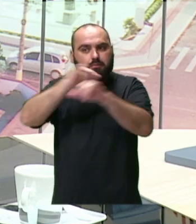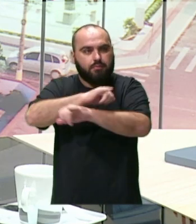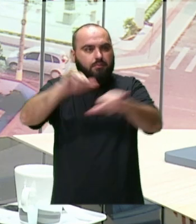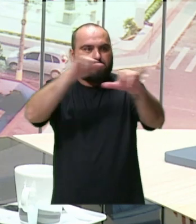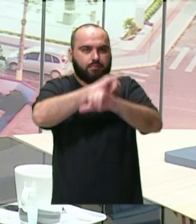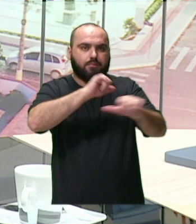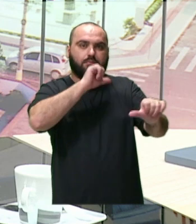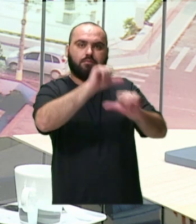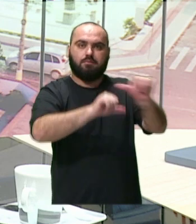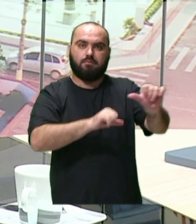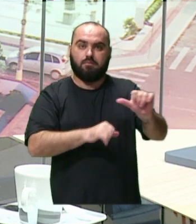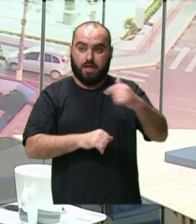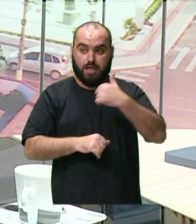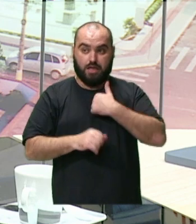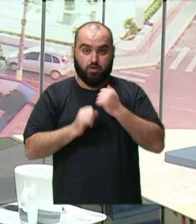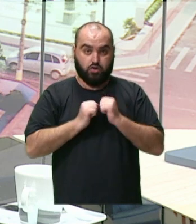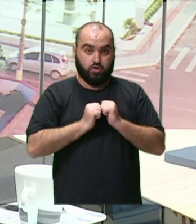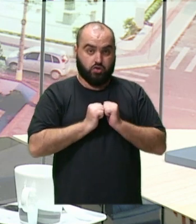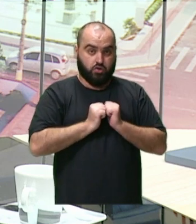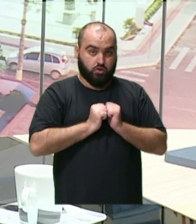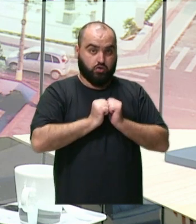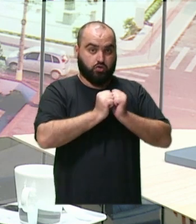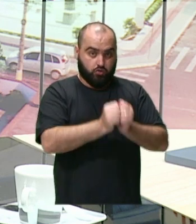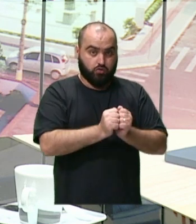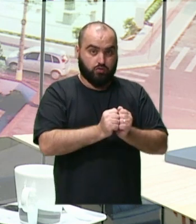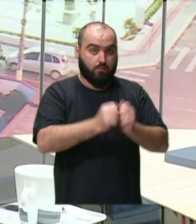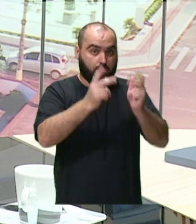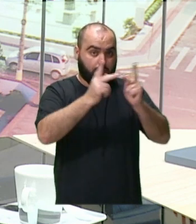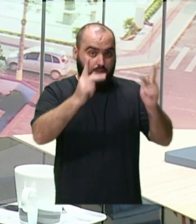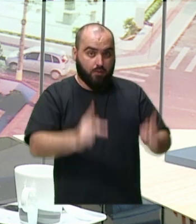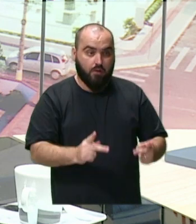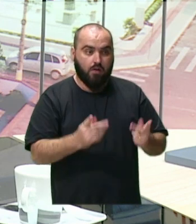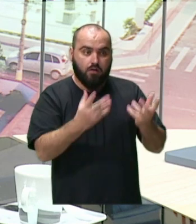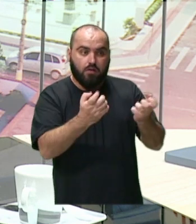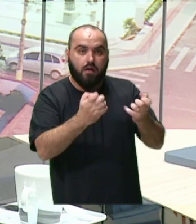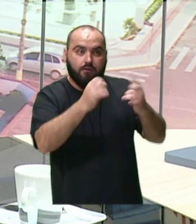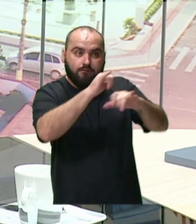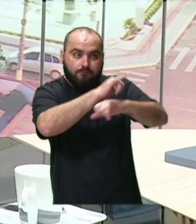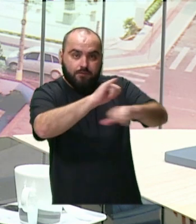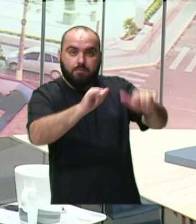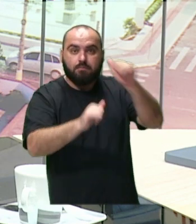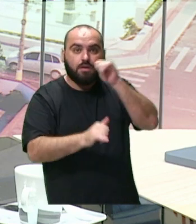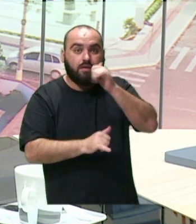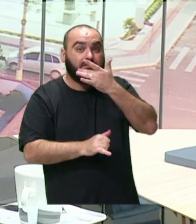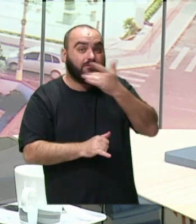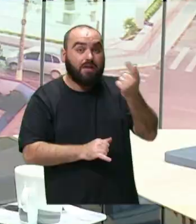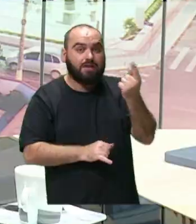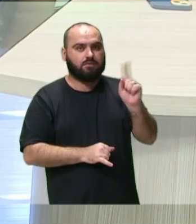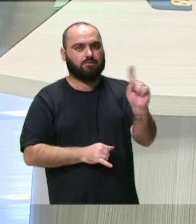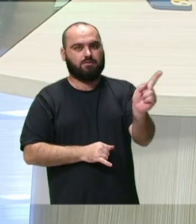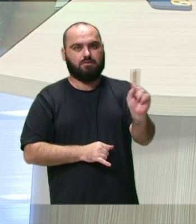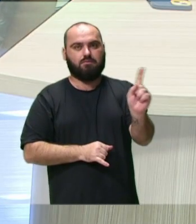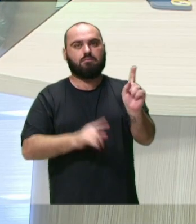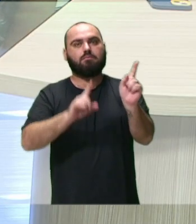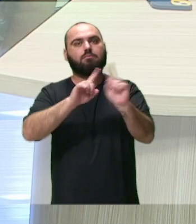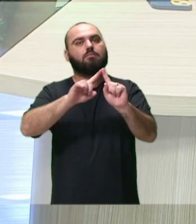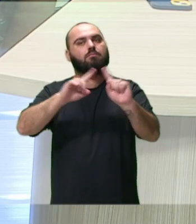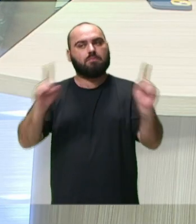mudança. Eu, junto com a Procuradoria, nós queremos falar para as meninas que não é fácil, mas vale a